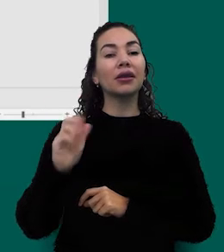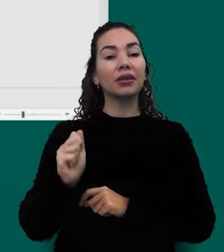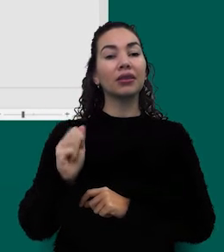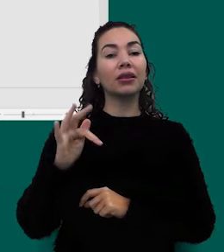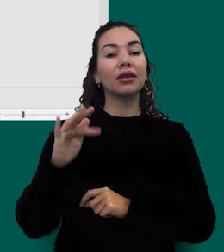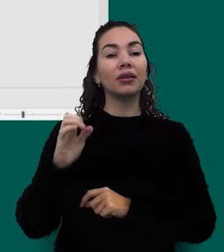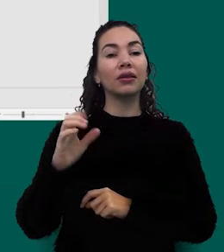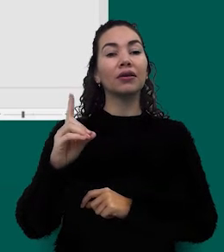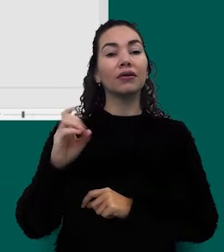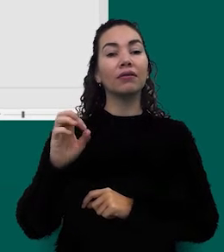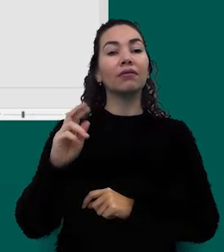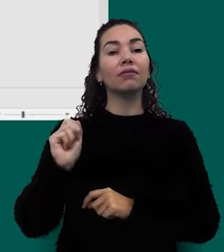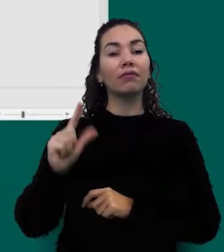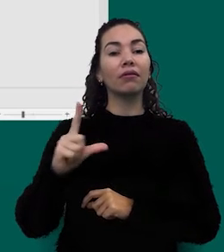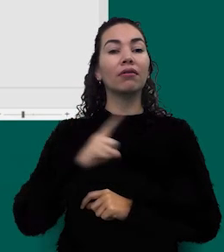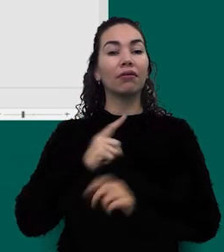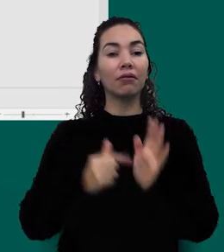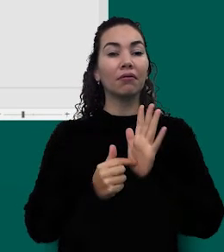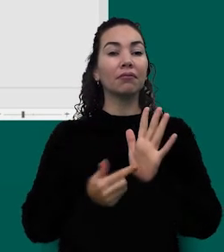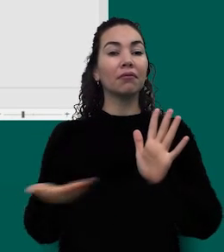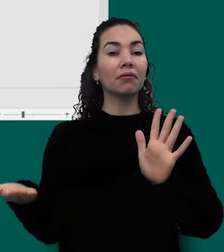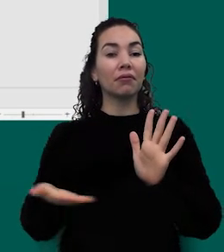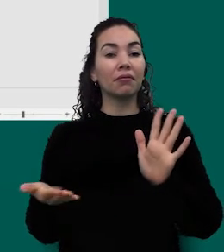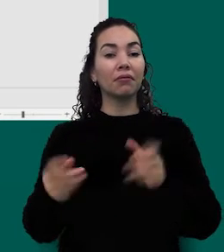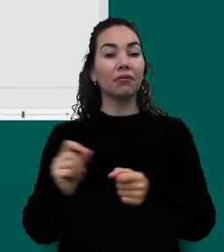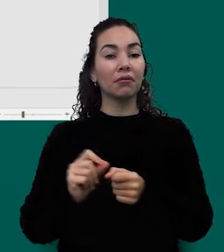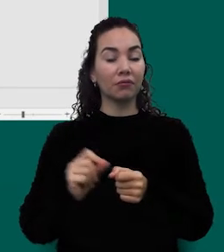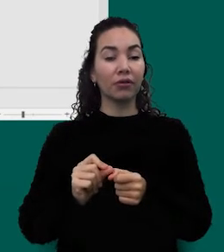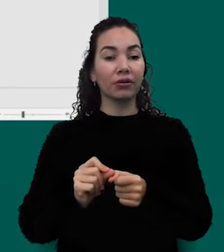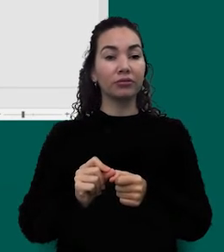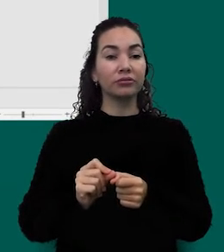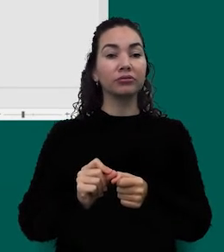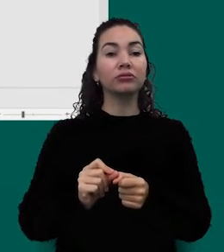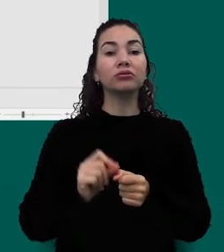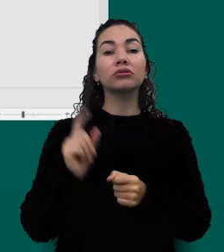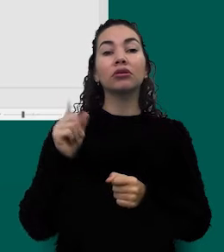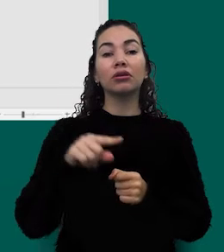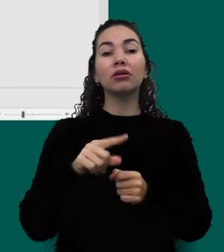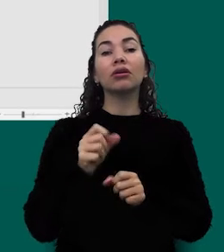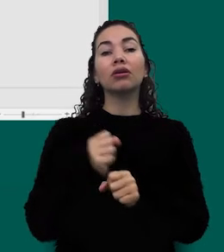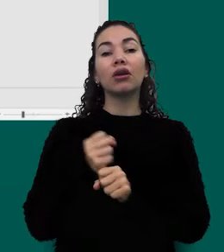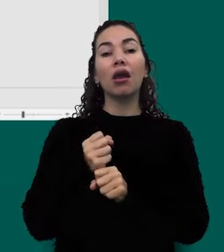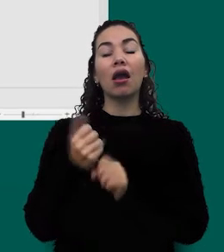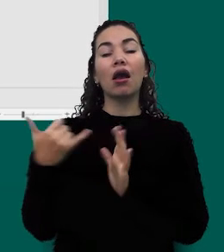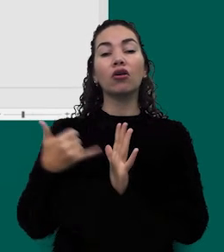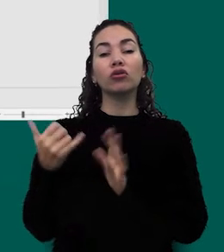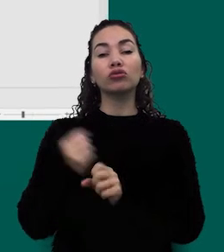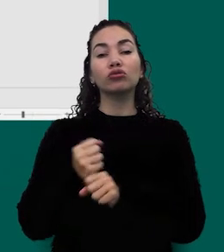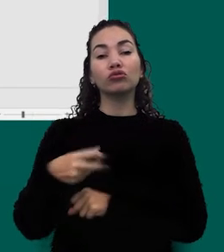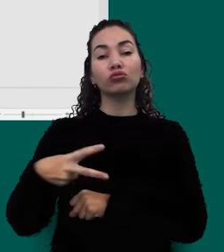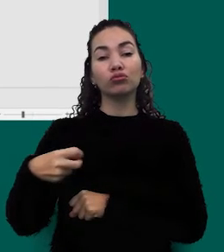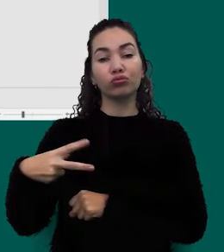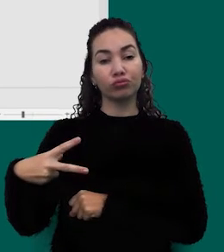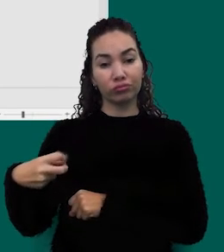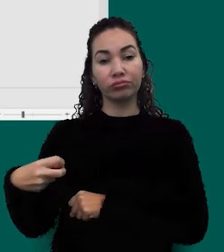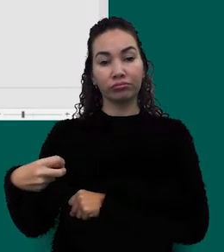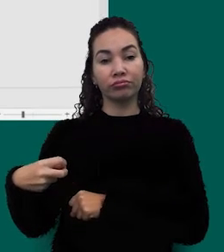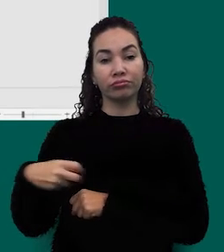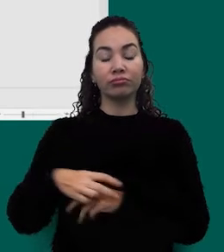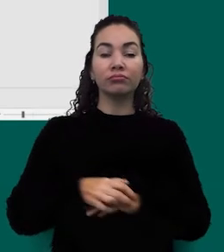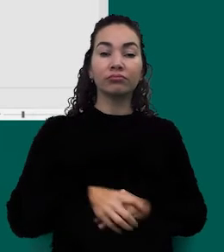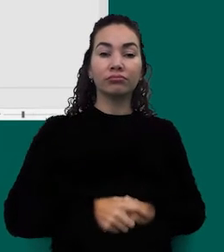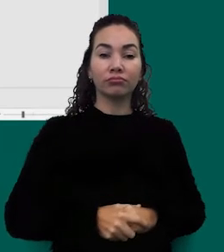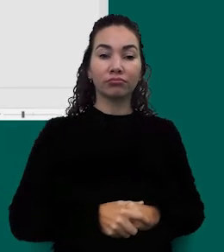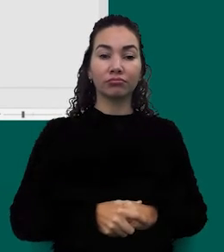trouxe, para essa declaração que nós estamos fazendo agora, que se referem aos dados do ano de